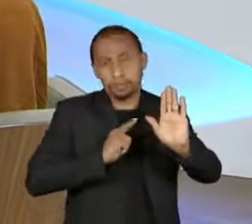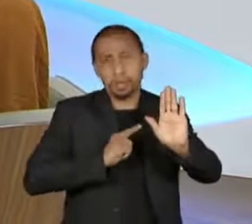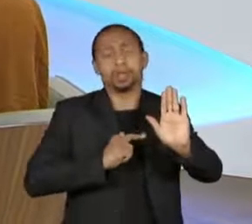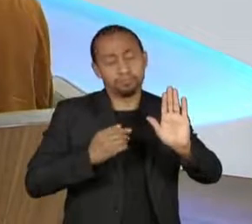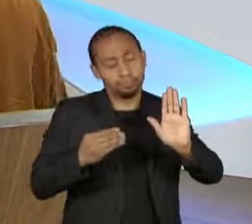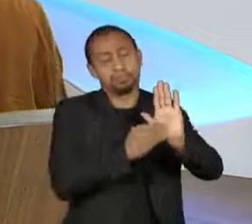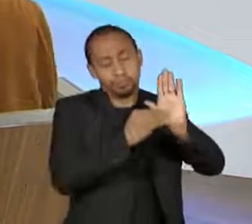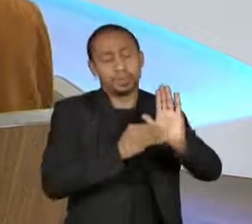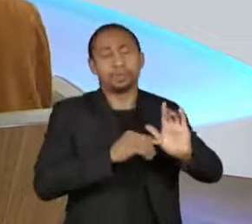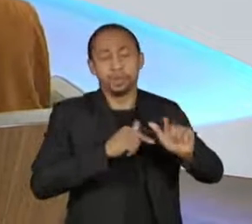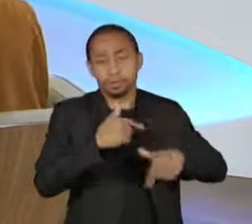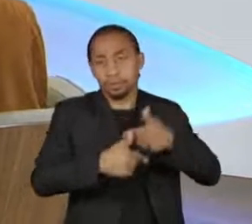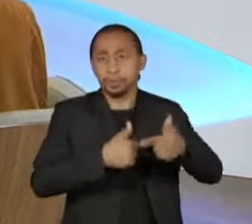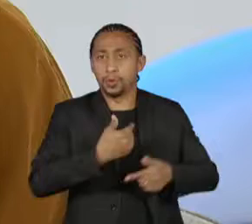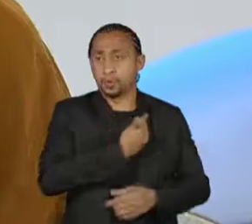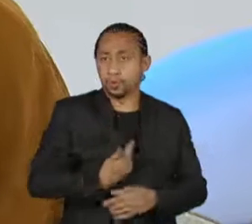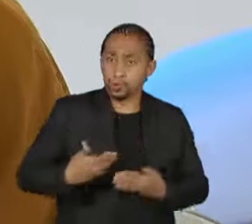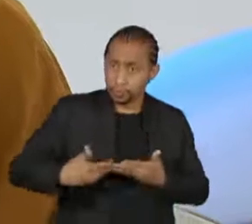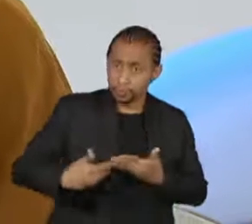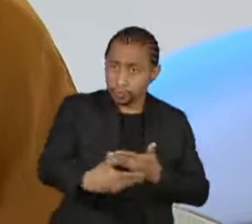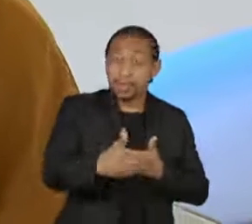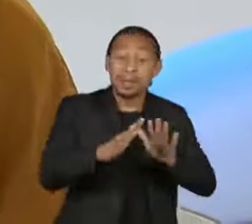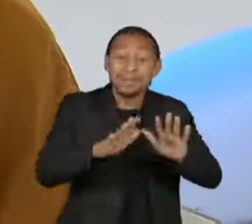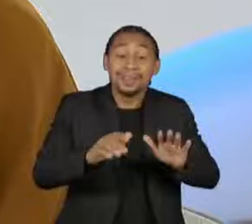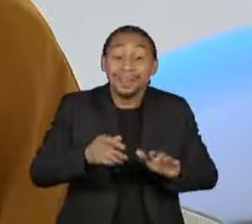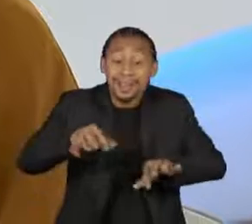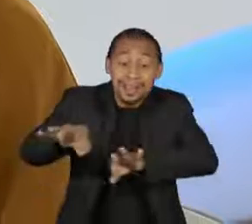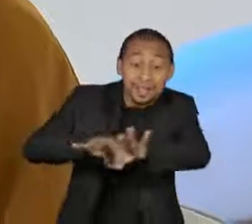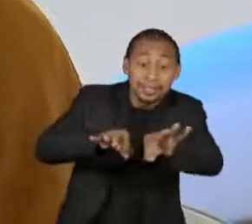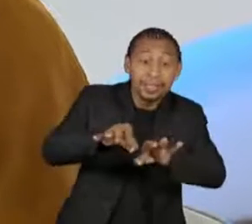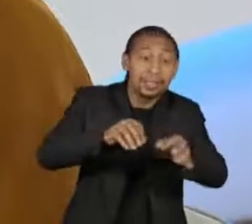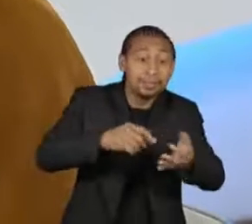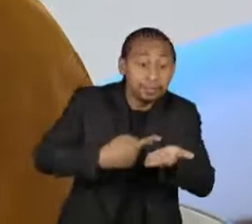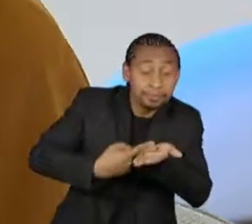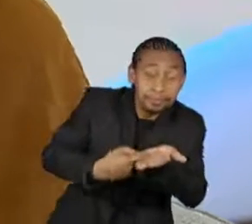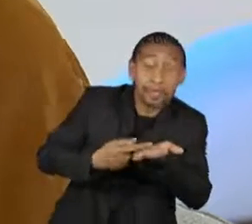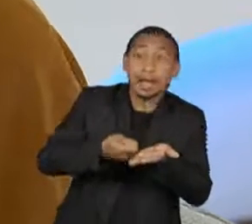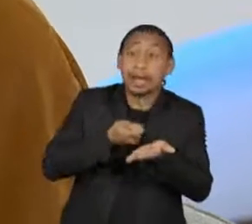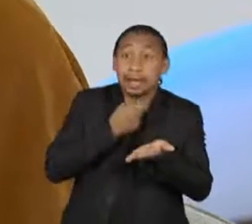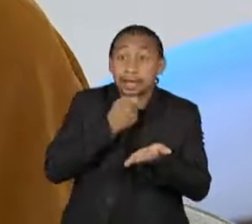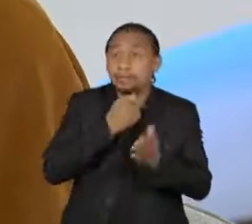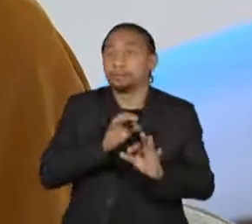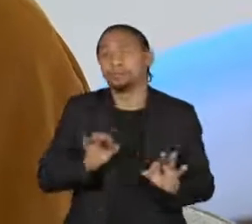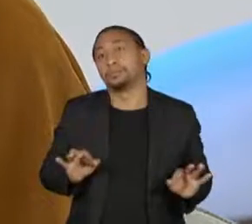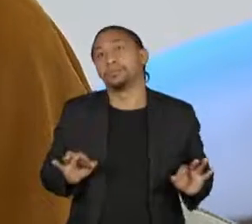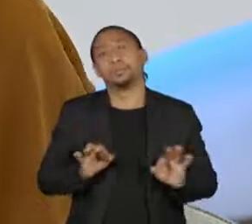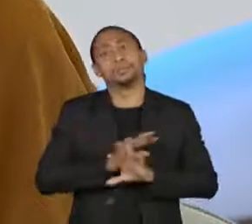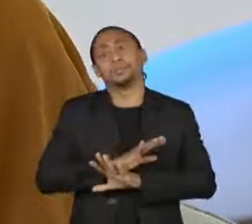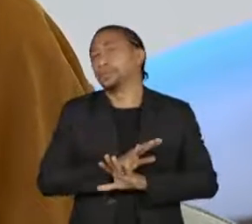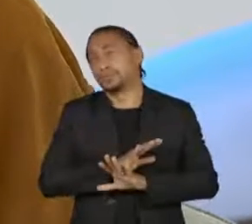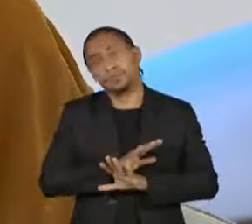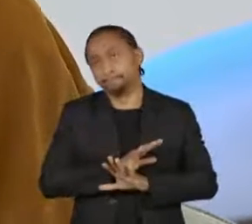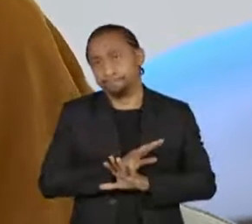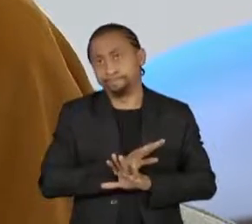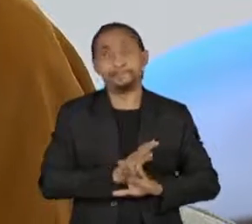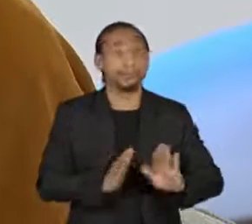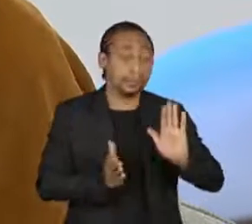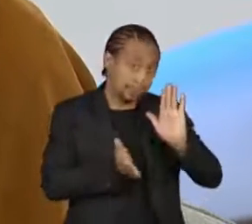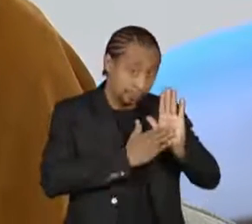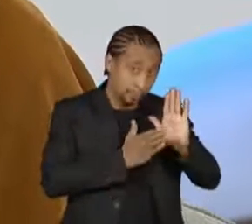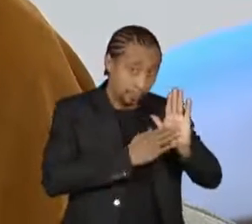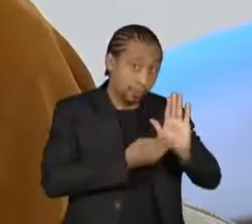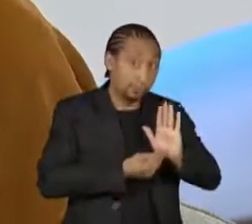governo. Agora, o arranjo institucional ainda não está desenhado. A inspiração da proposta vem da